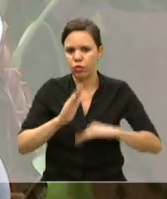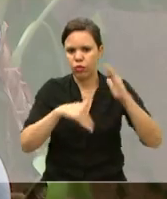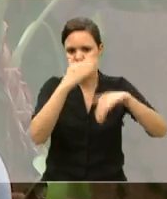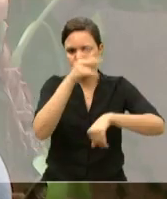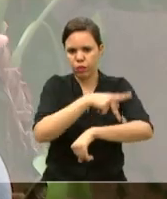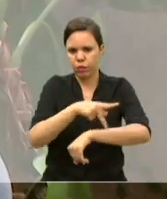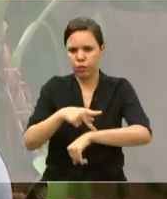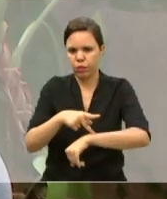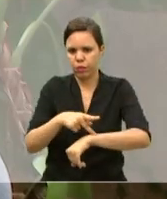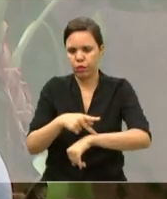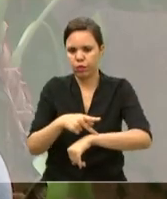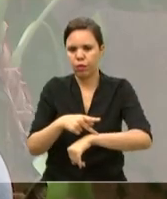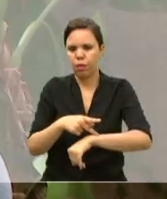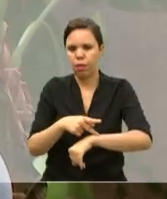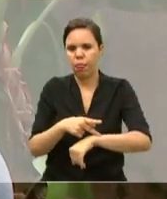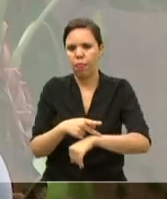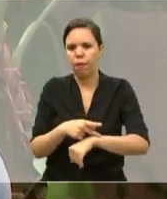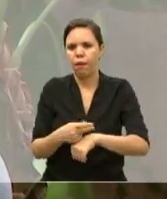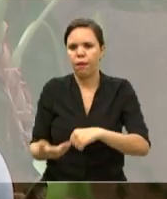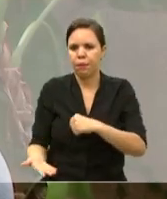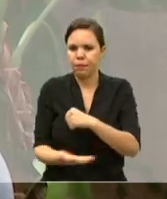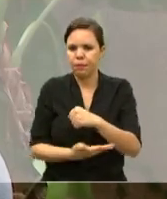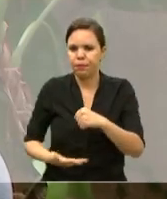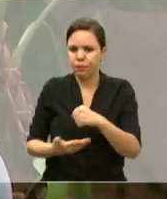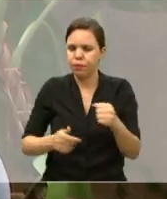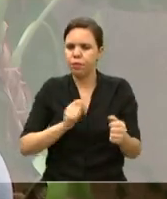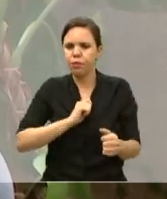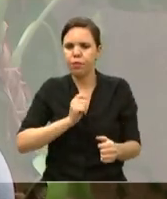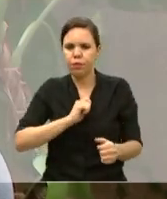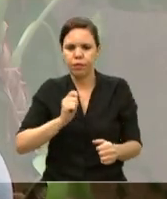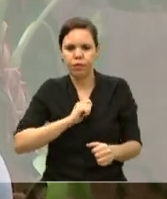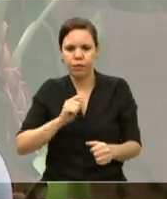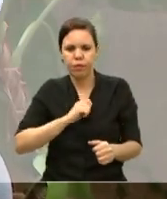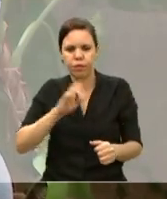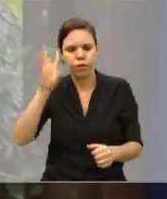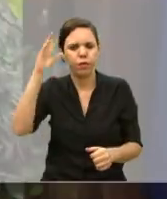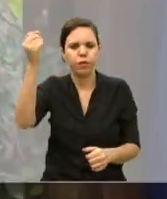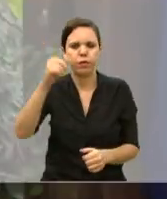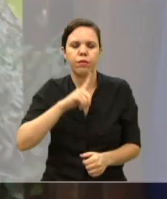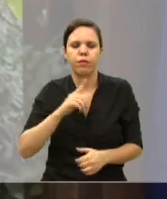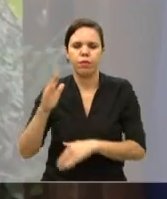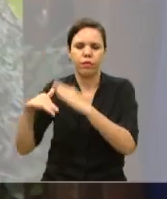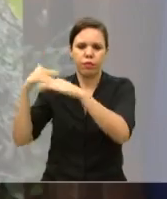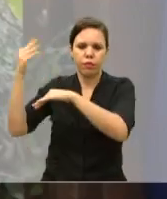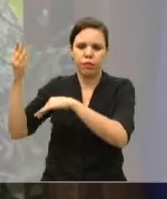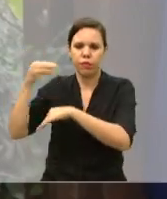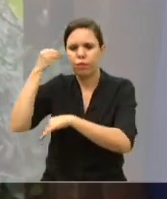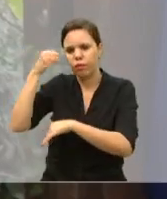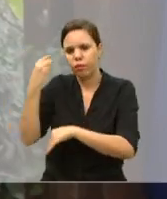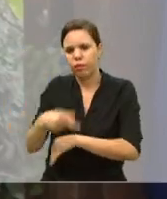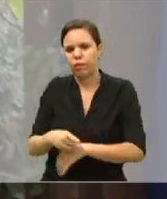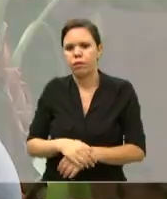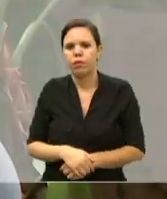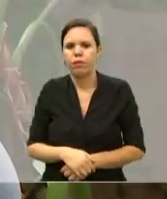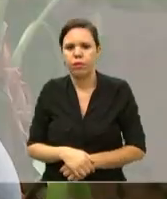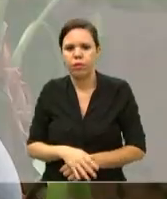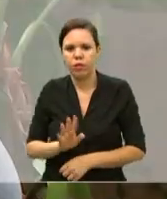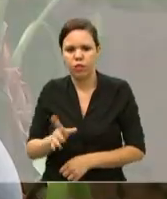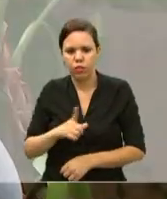desenvolvesse uma pedagogia para a escola baseada na antroposofia que ele já havia estudado, já tinha desenvolvido. Essa experiência, né? Já